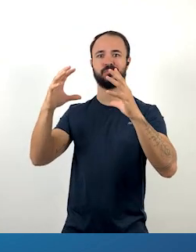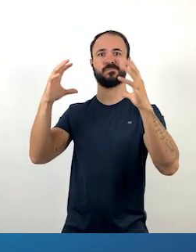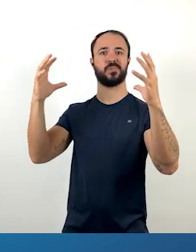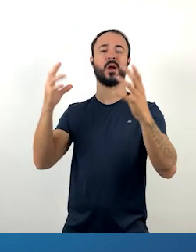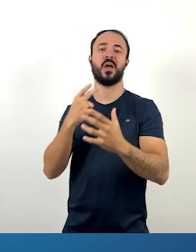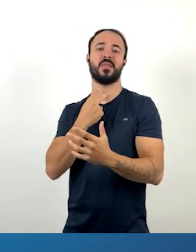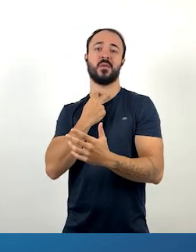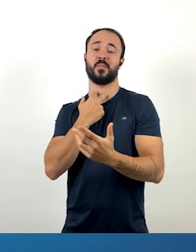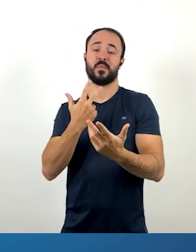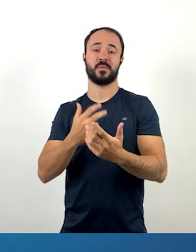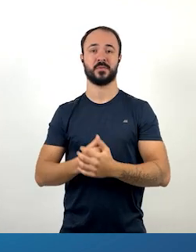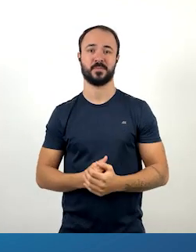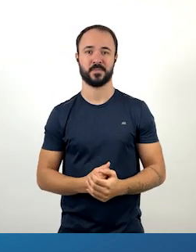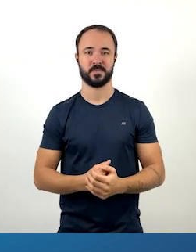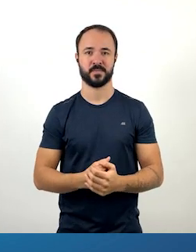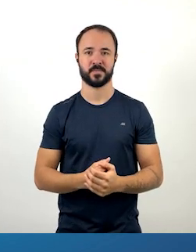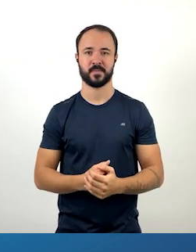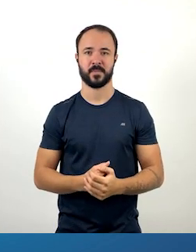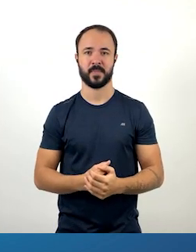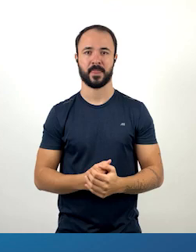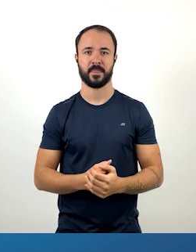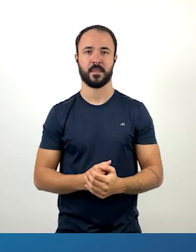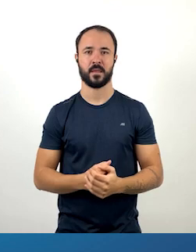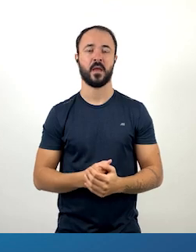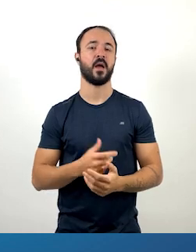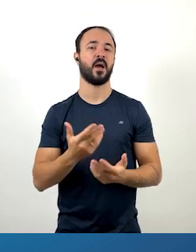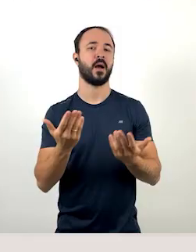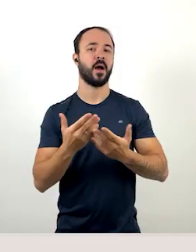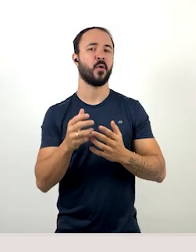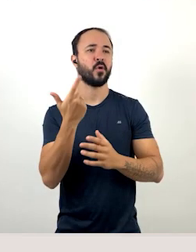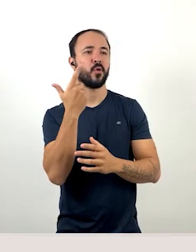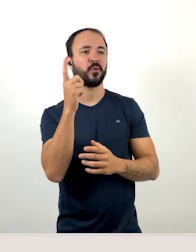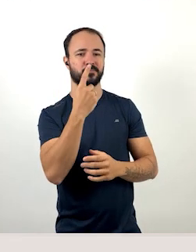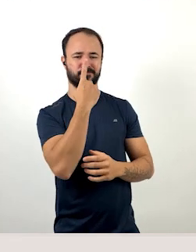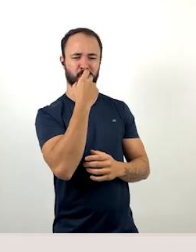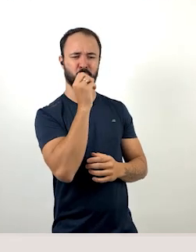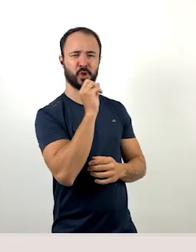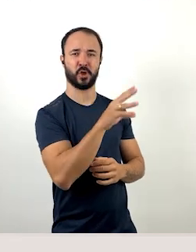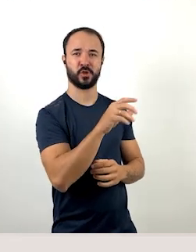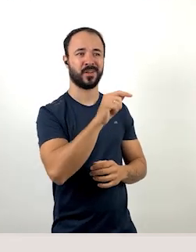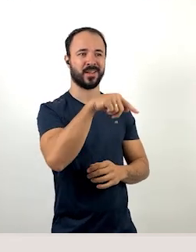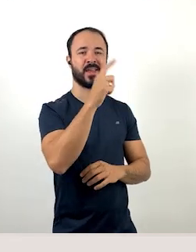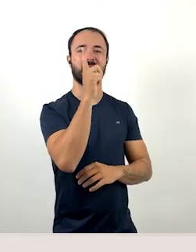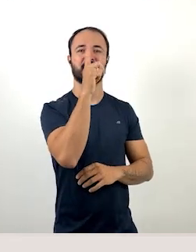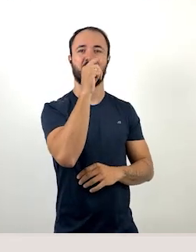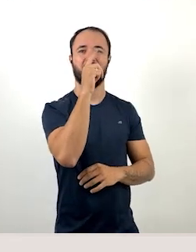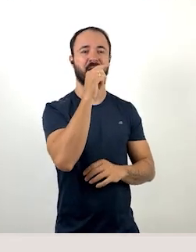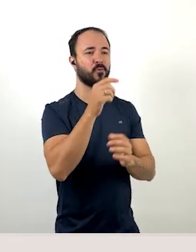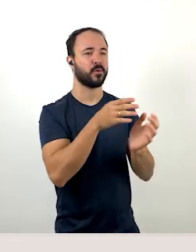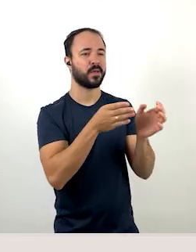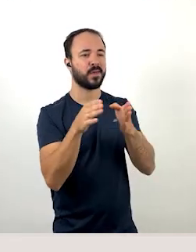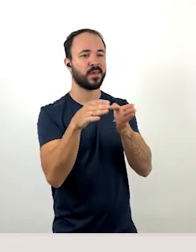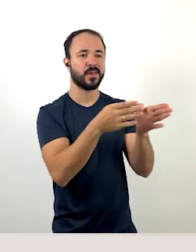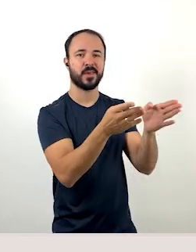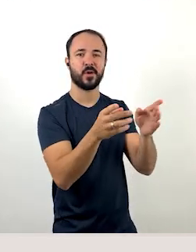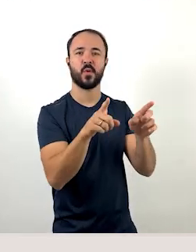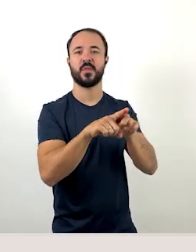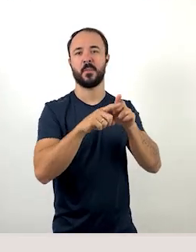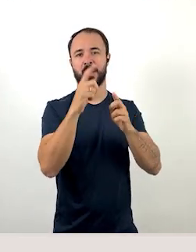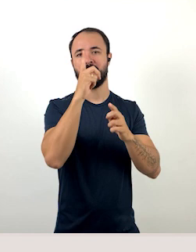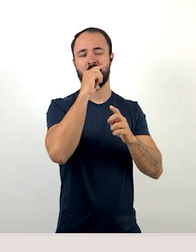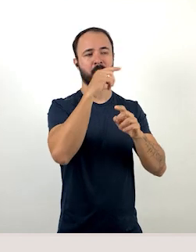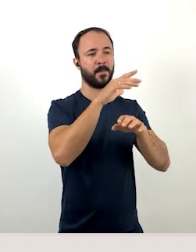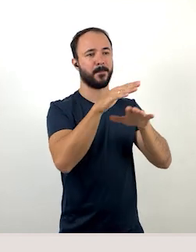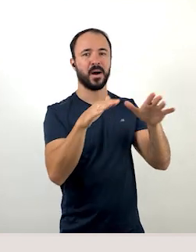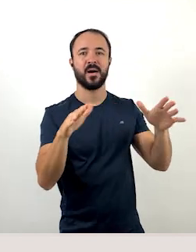Vamos falar sobre a poluição das águas, chamada de eutrofização. O lançamento de dejetos humanos ou de outros animais em rios, lagos e